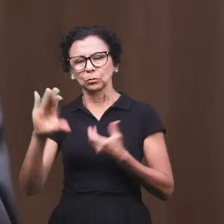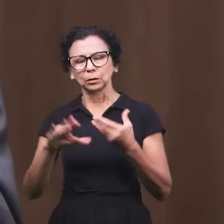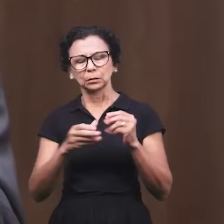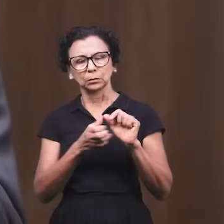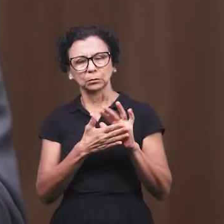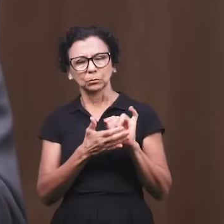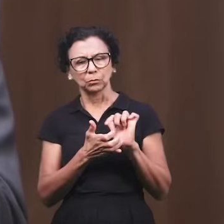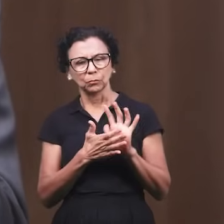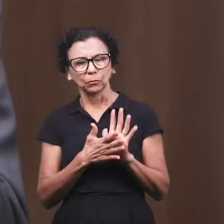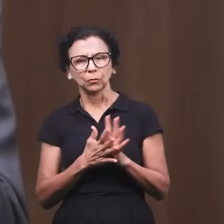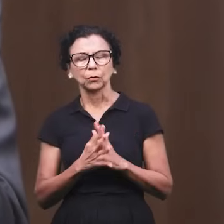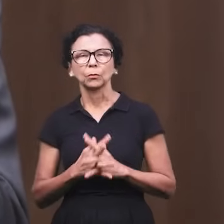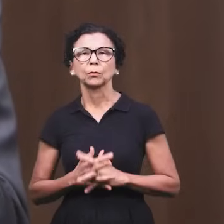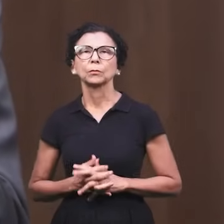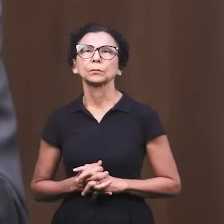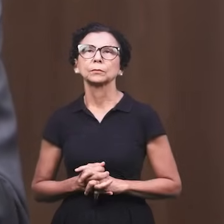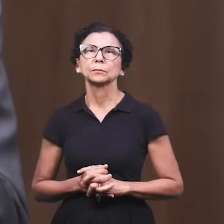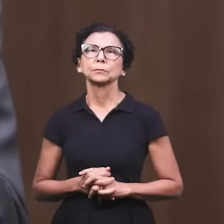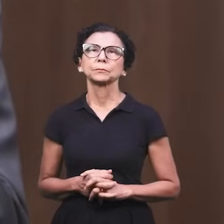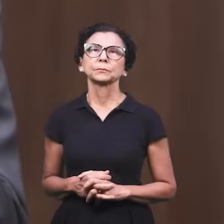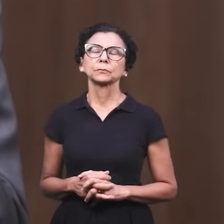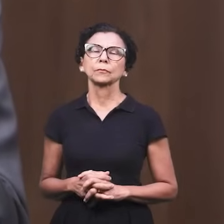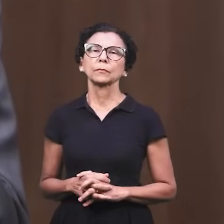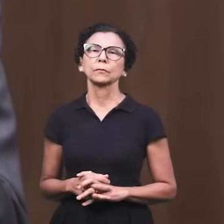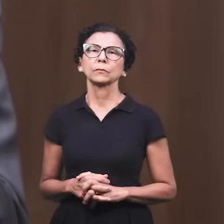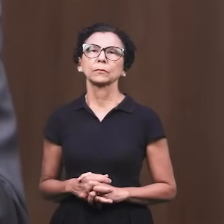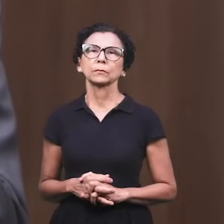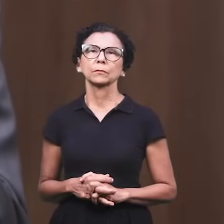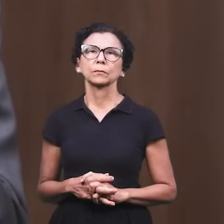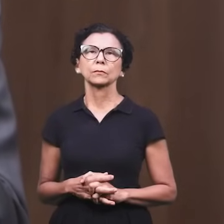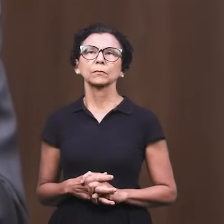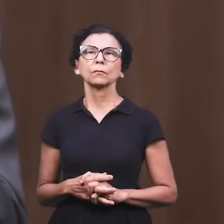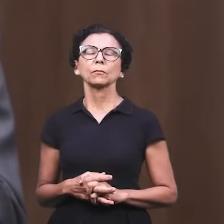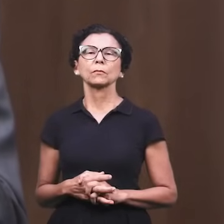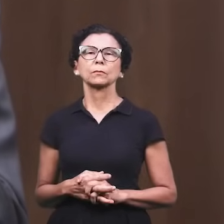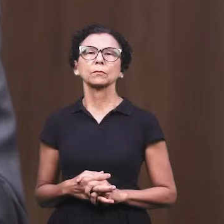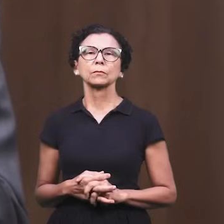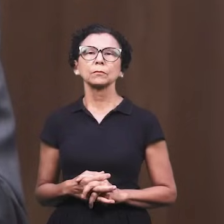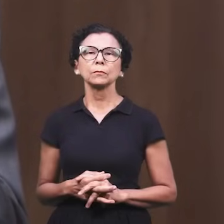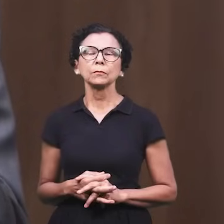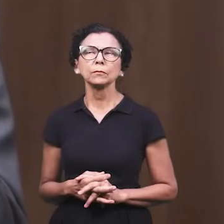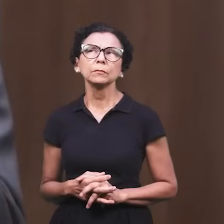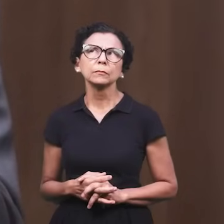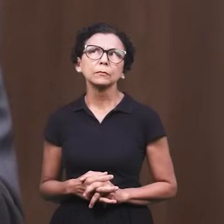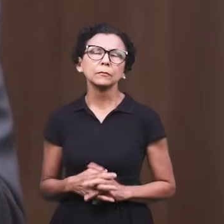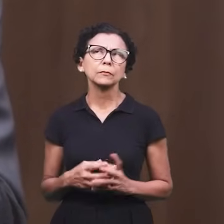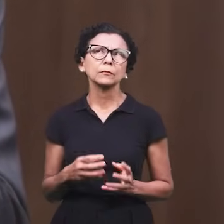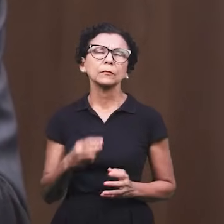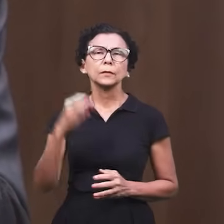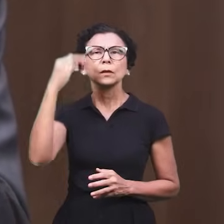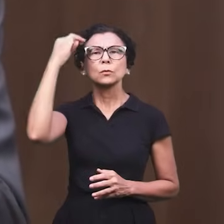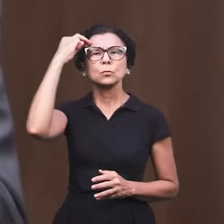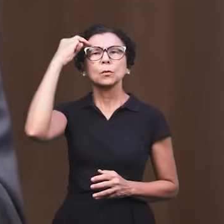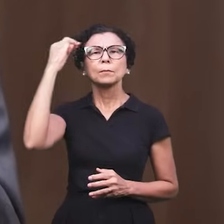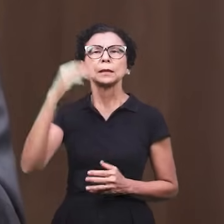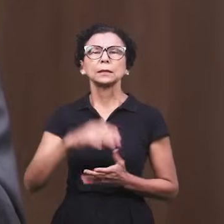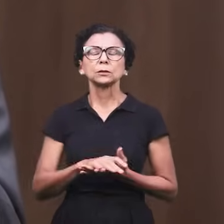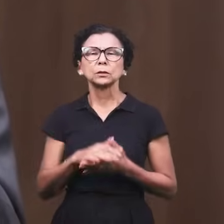Agora, você vai viver o quê? O que é a sua mente? Você está alimentando sua mente de quê? Você está assistindo que